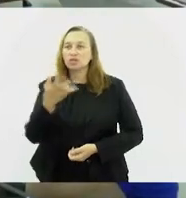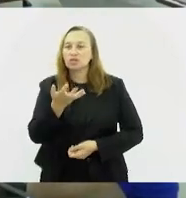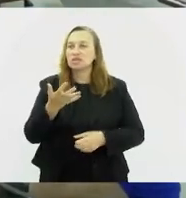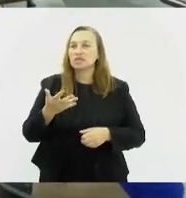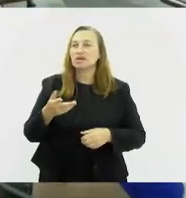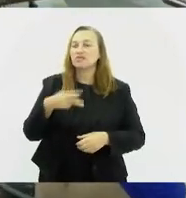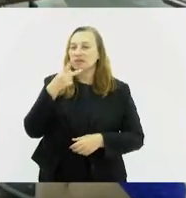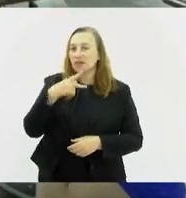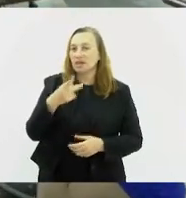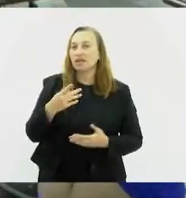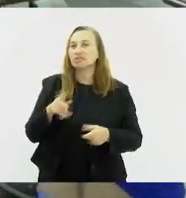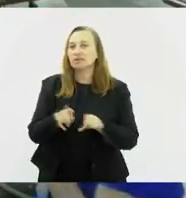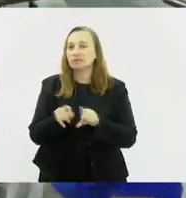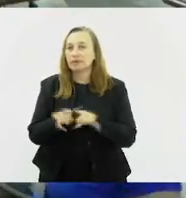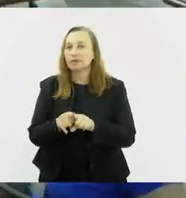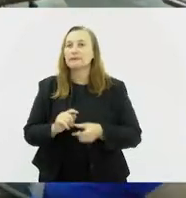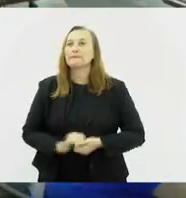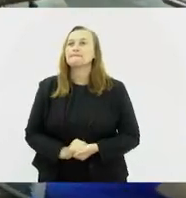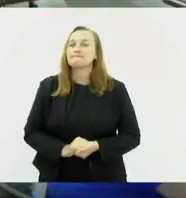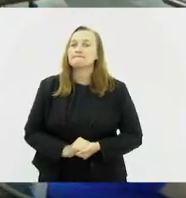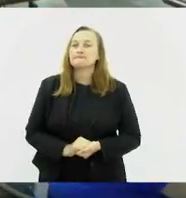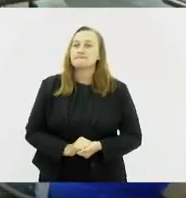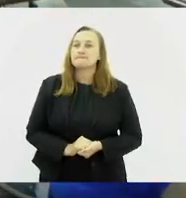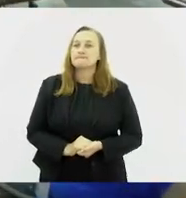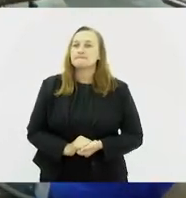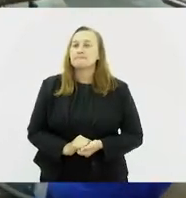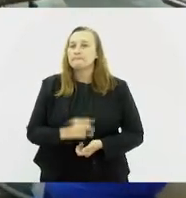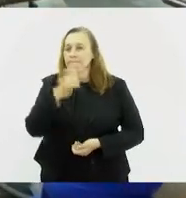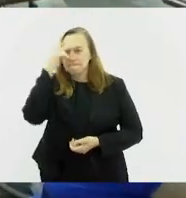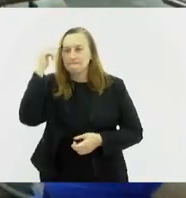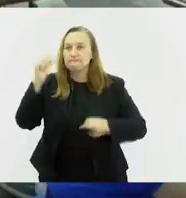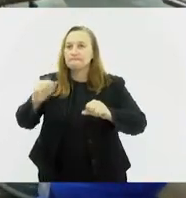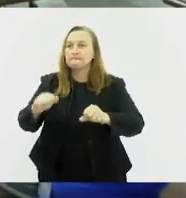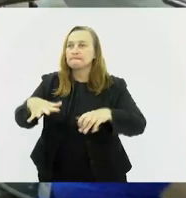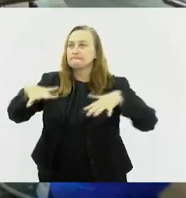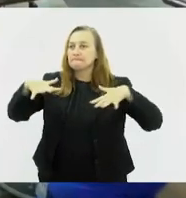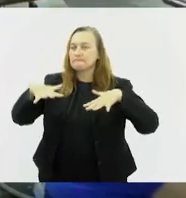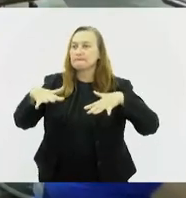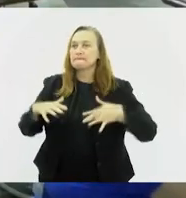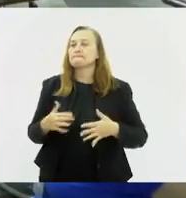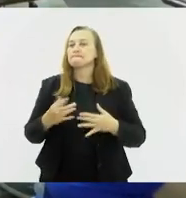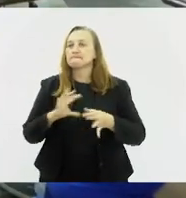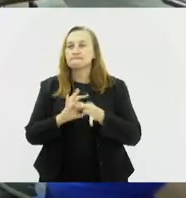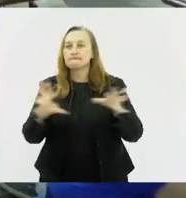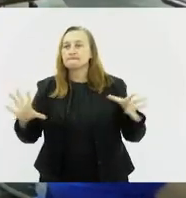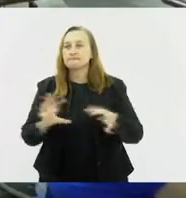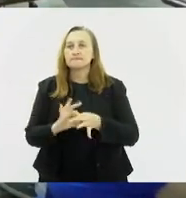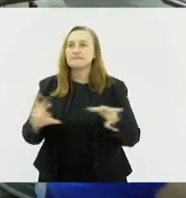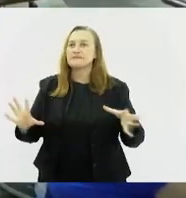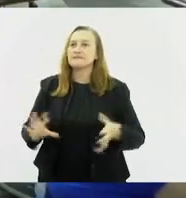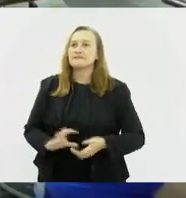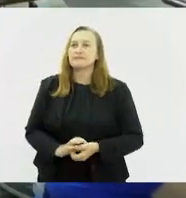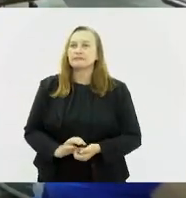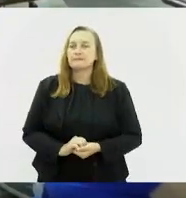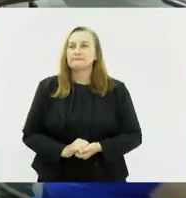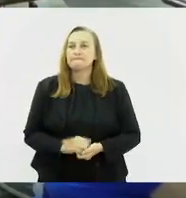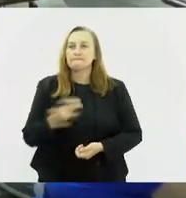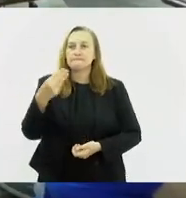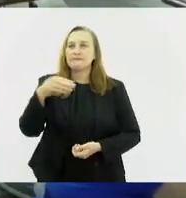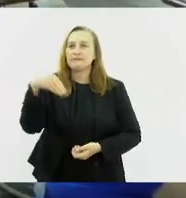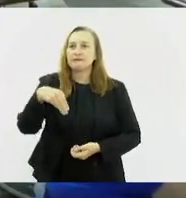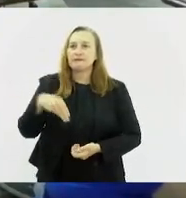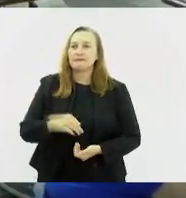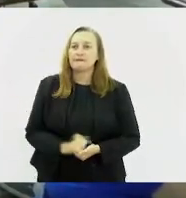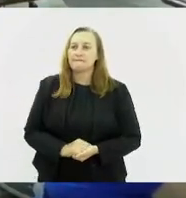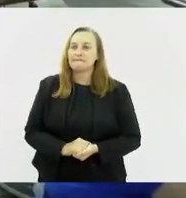uso da palavra também, alguma pessoa da plateia, fiquem à vontade. Tem 3 minutos.